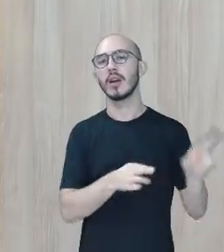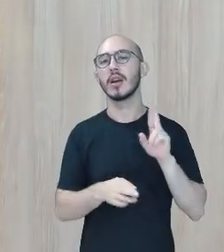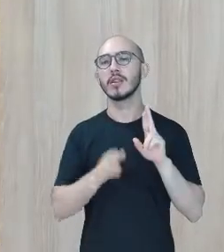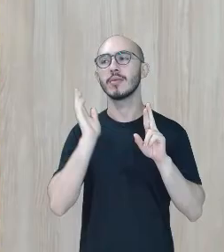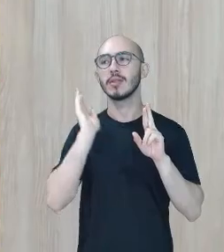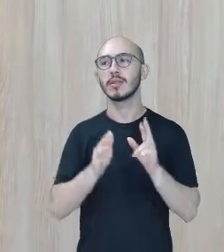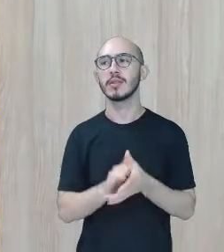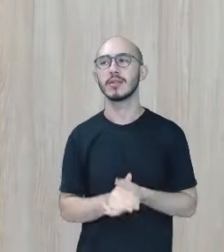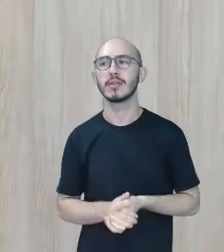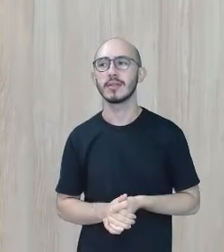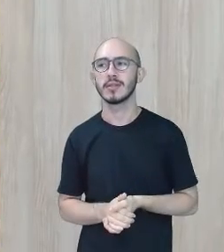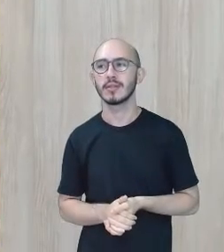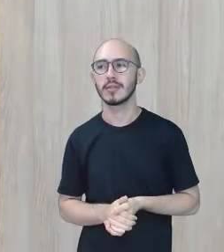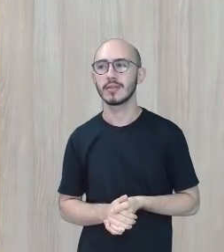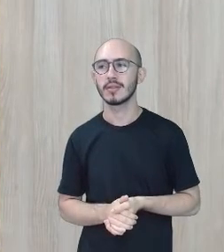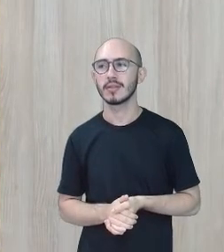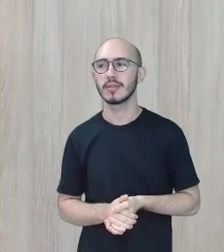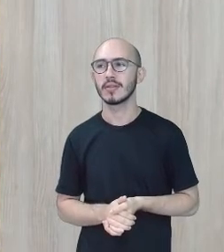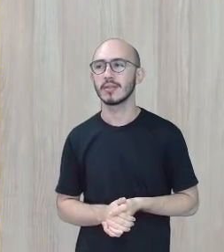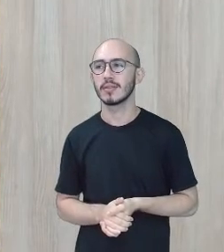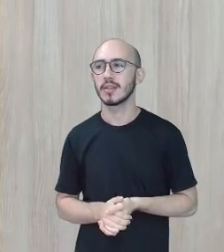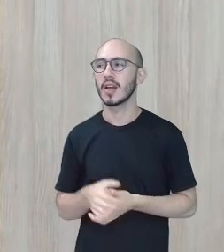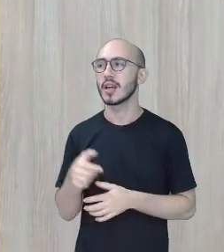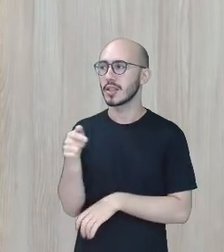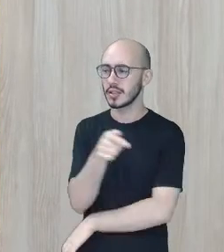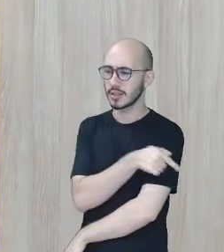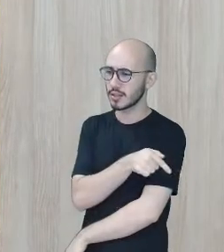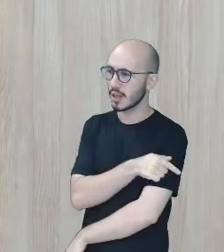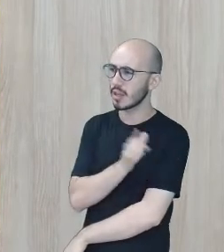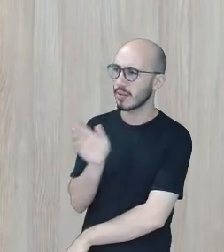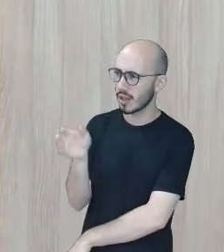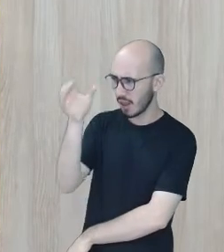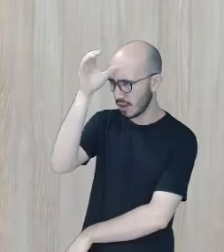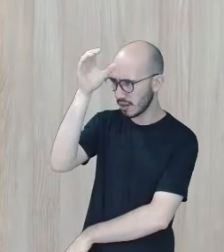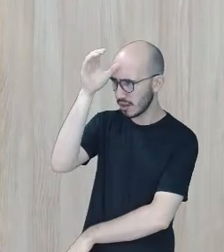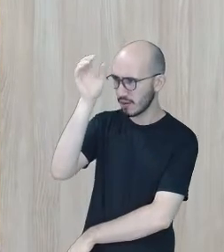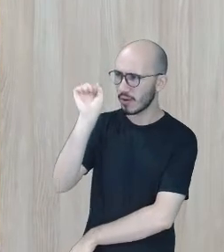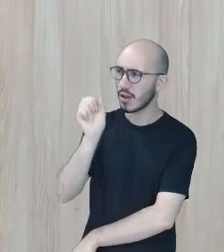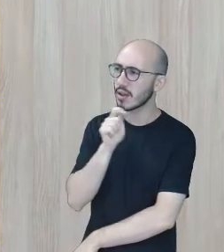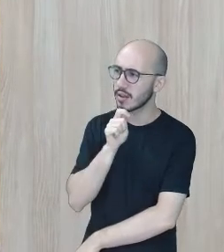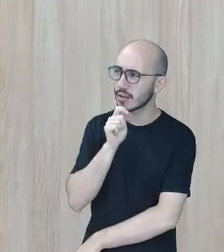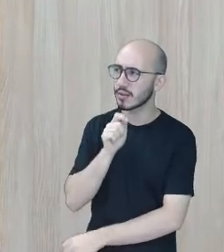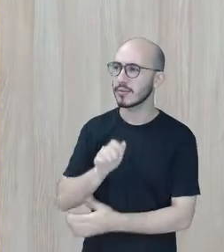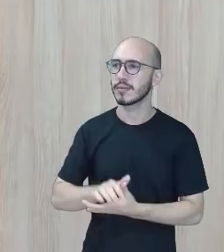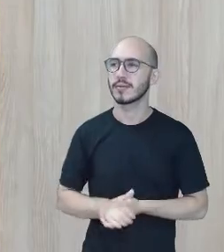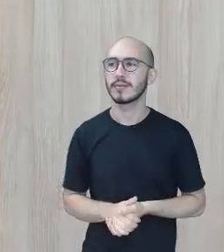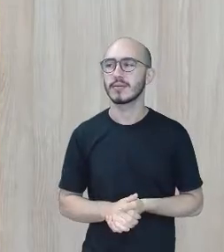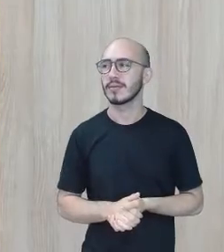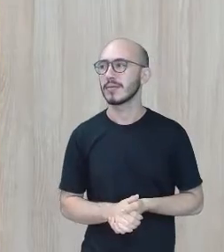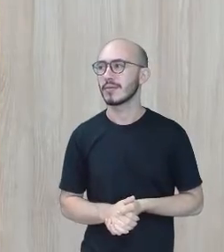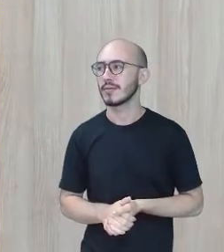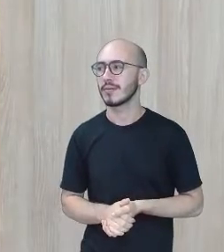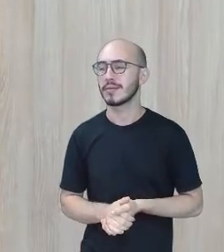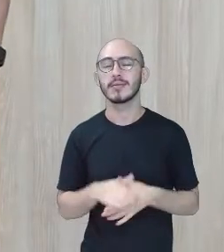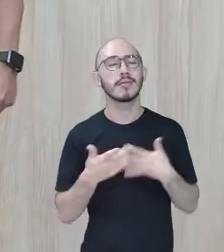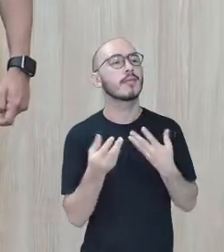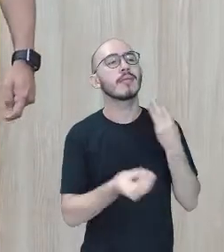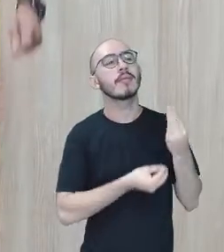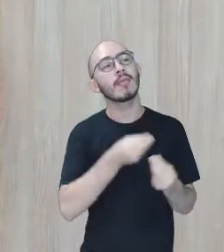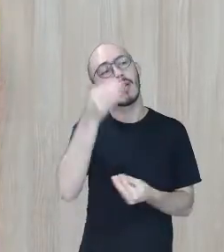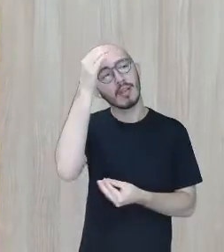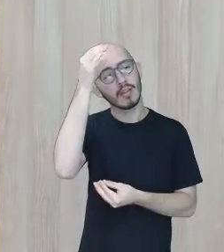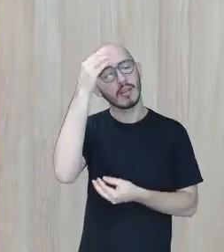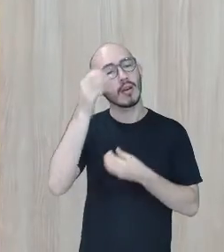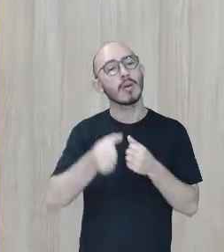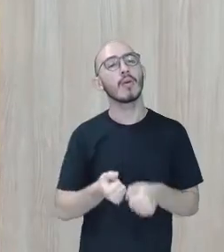tio, ô! O sétimo ano ainda chama de tio, Helena? Chama, não chama? Tio, Menos, mas deu chama. quanto?